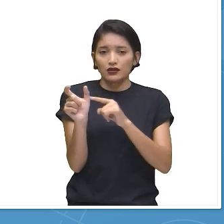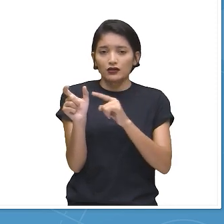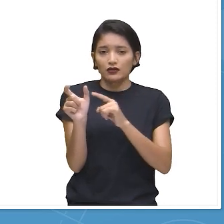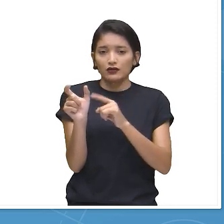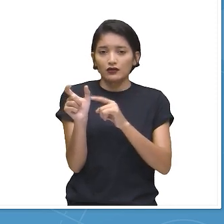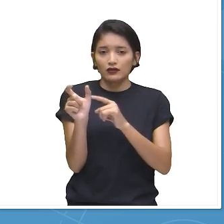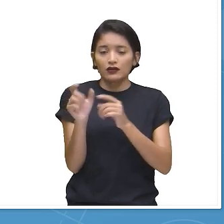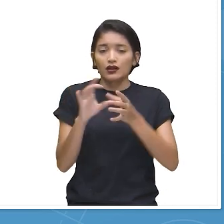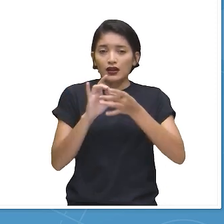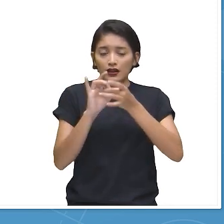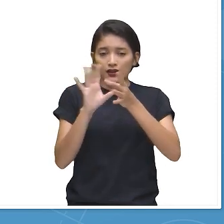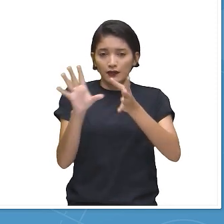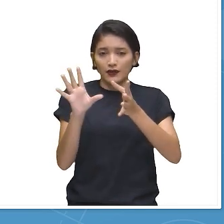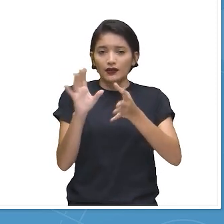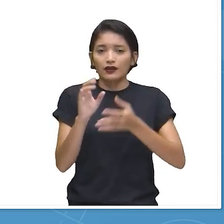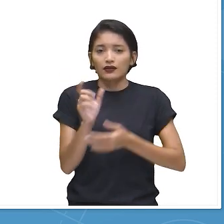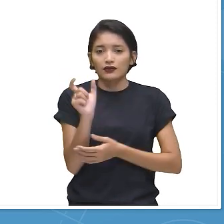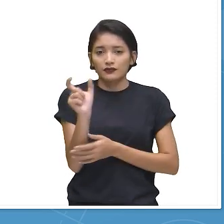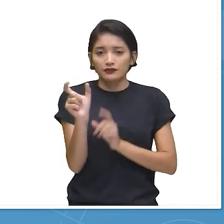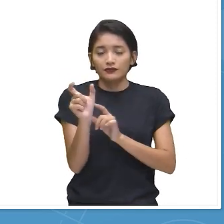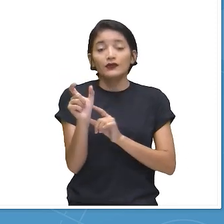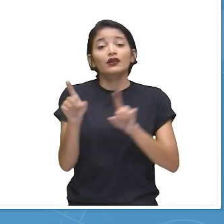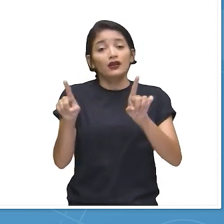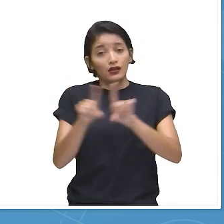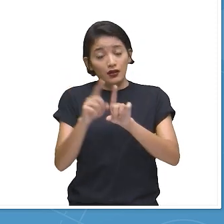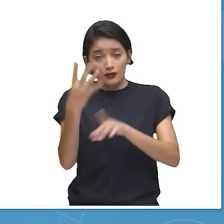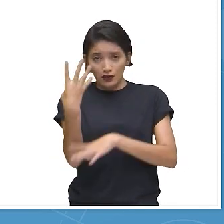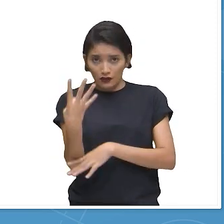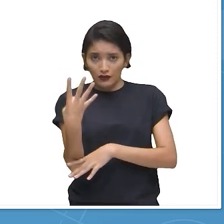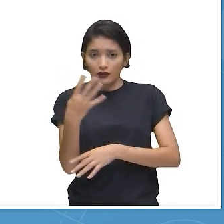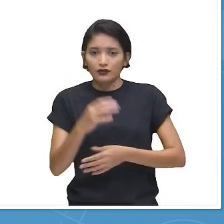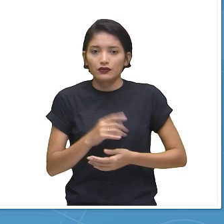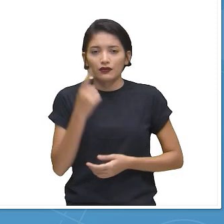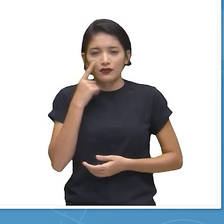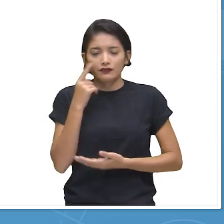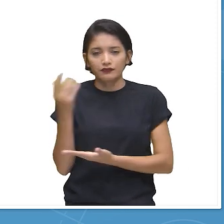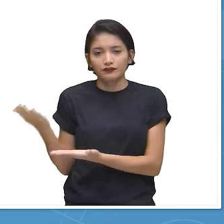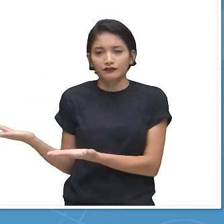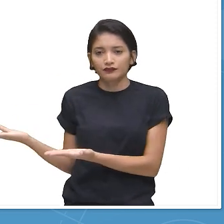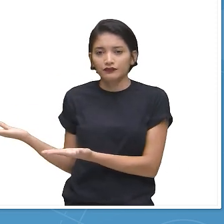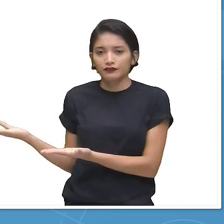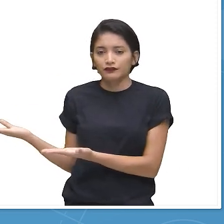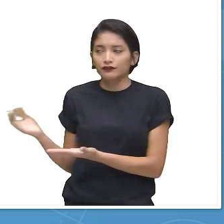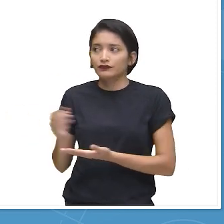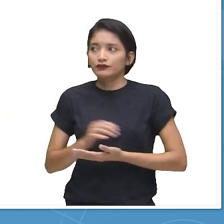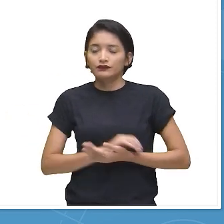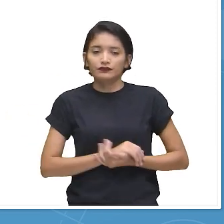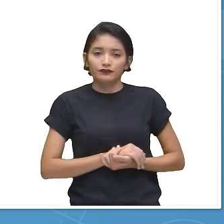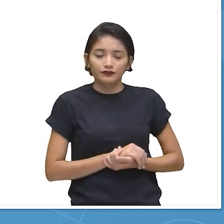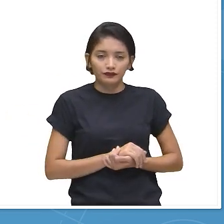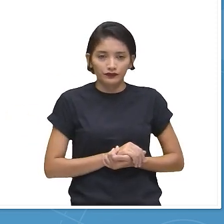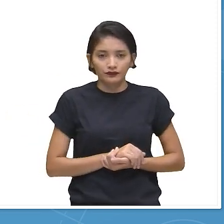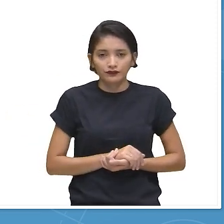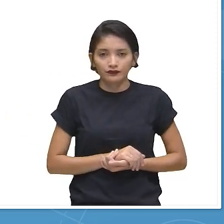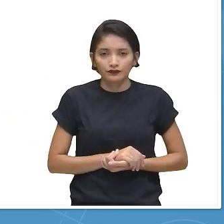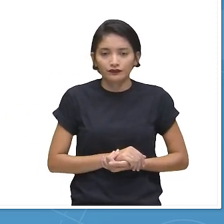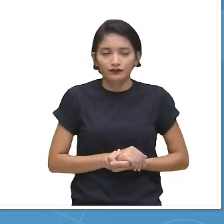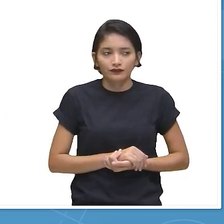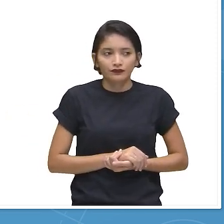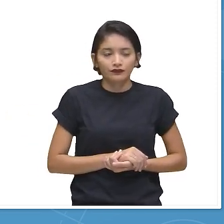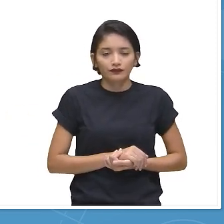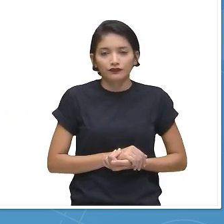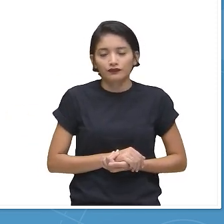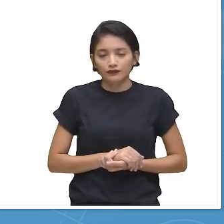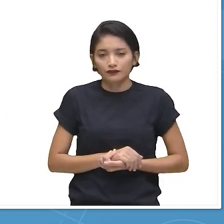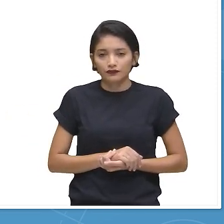quantas sílabas eu tenho na palavra liberdade? Também eu tenho 4. 1, 2, 3, 4. Muito